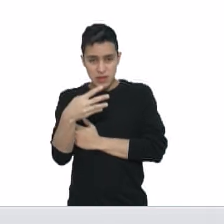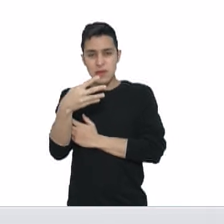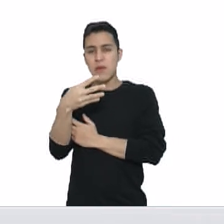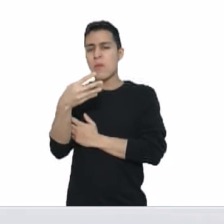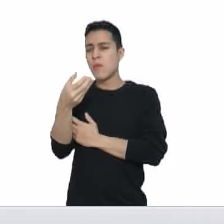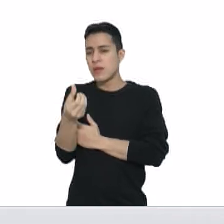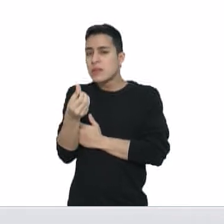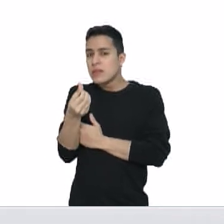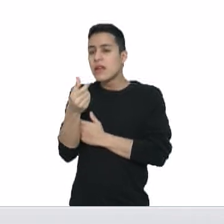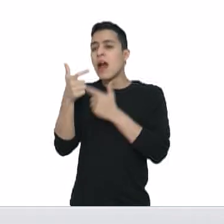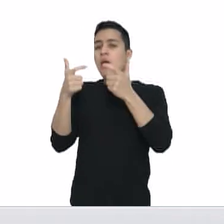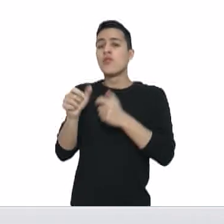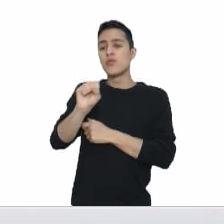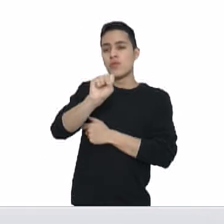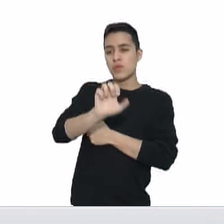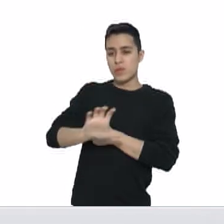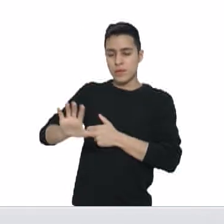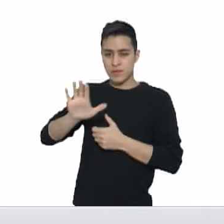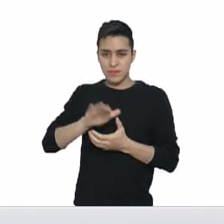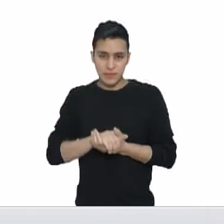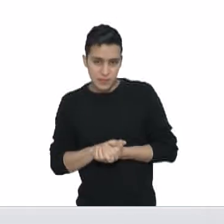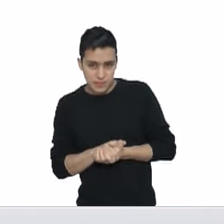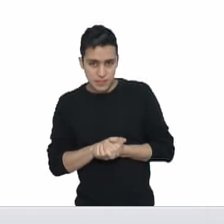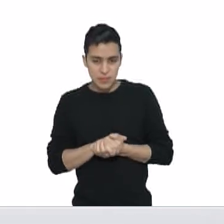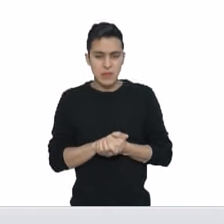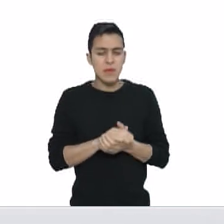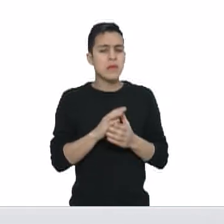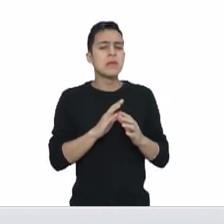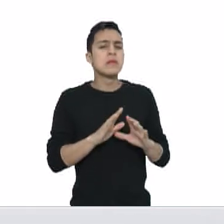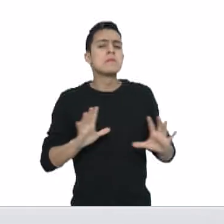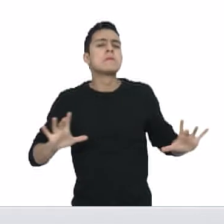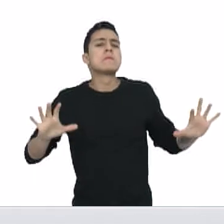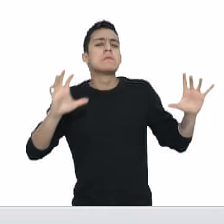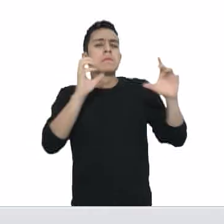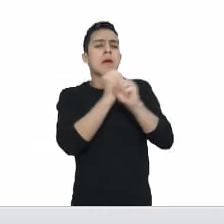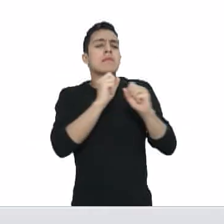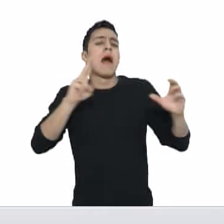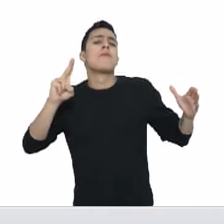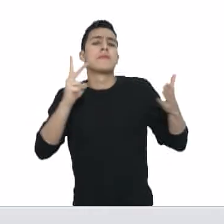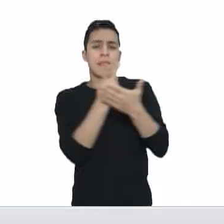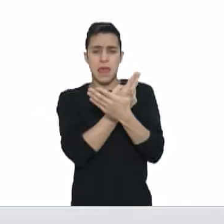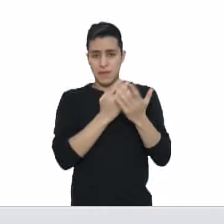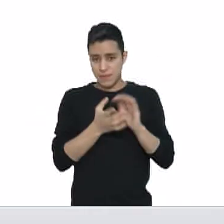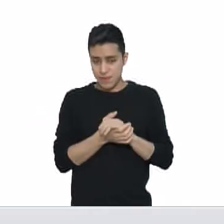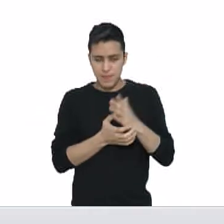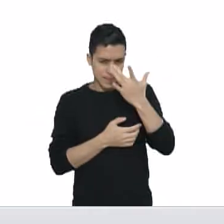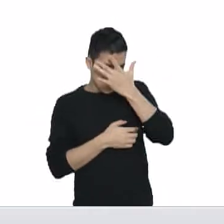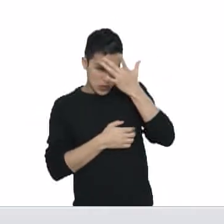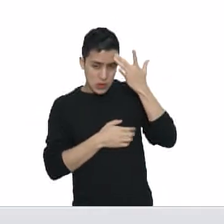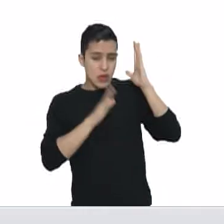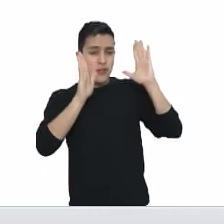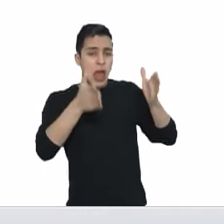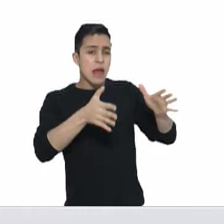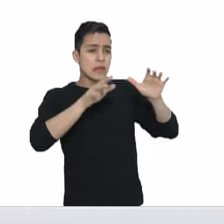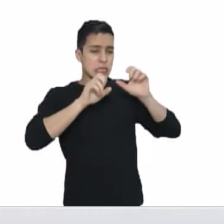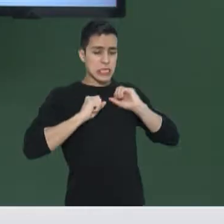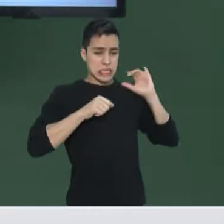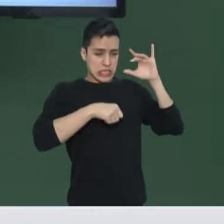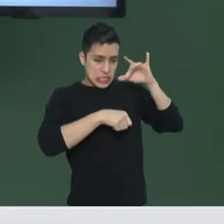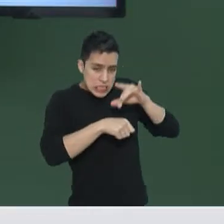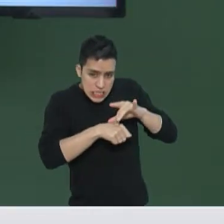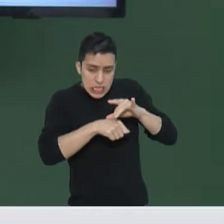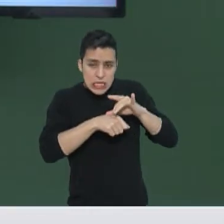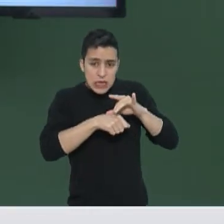32.246 no Sudeste. E a incidência, o que é incidência? É quantas pessoas pegaram a doença a